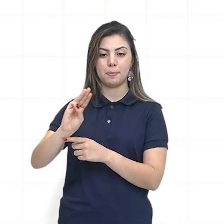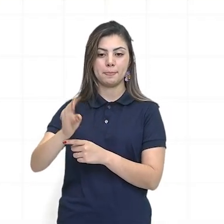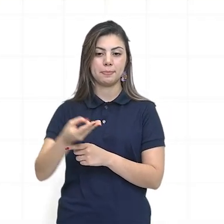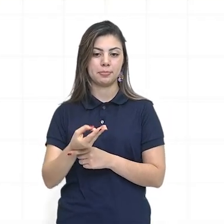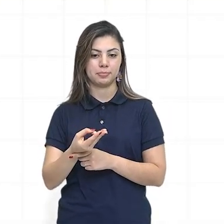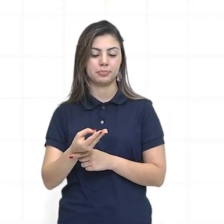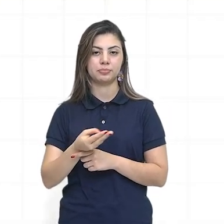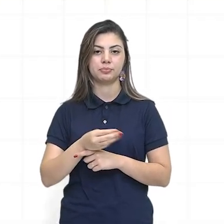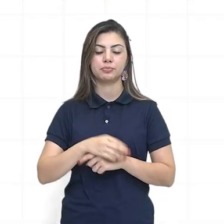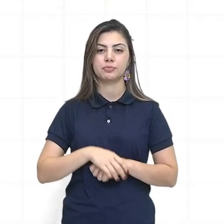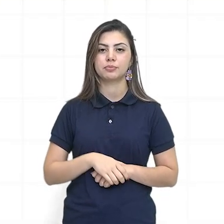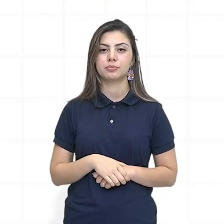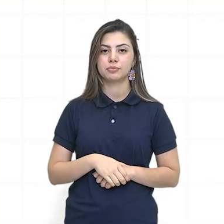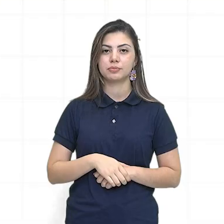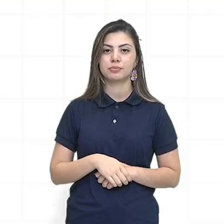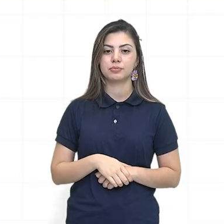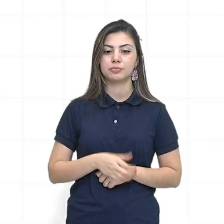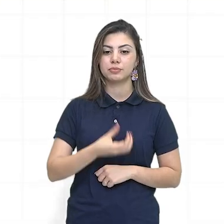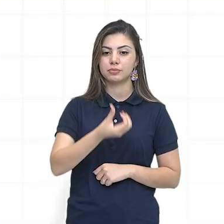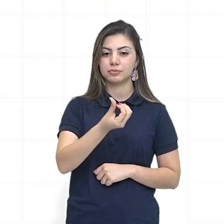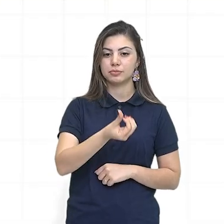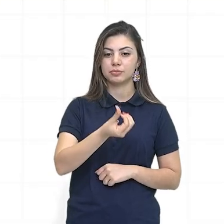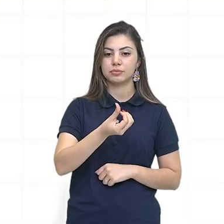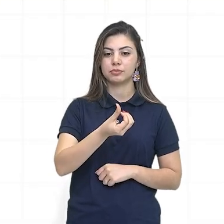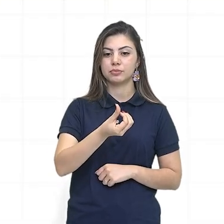0 unidades de milhão,